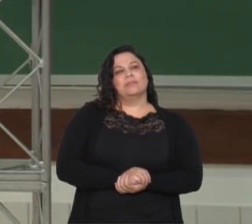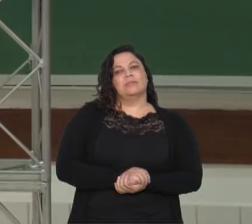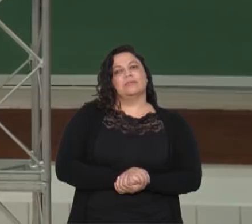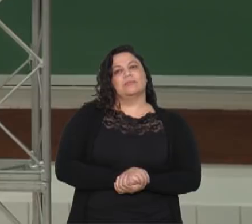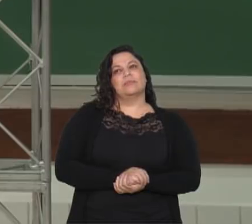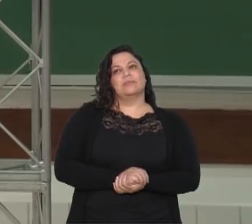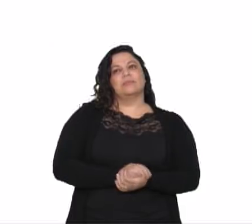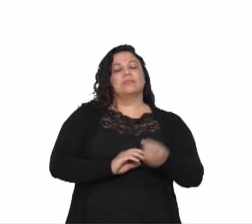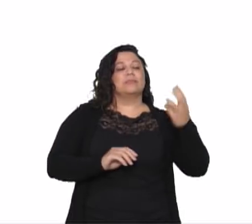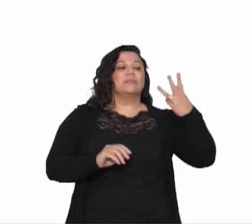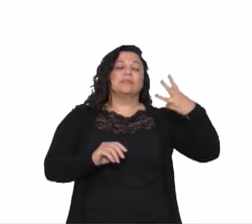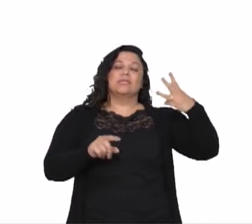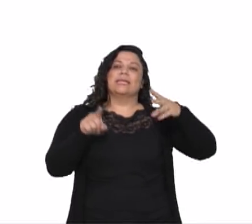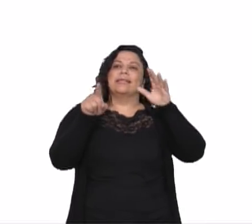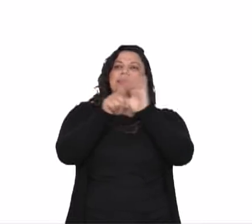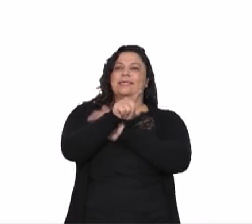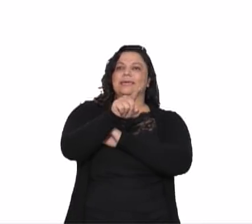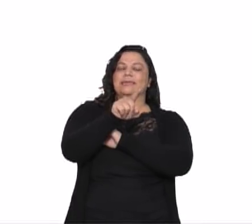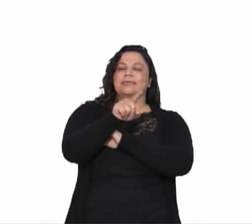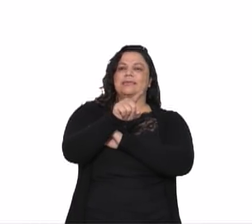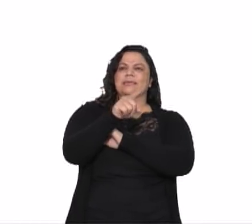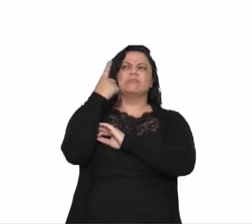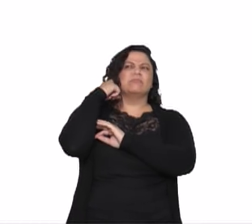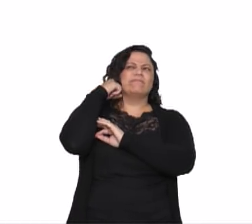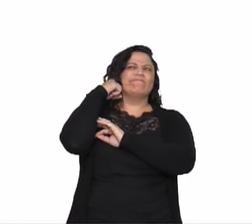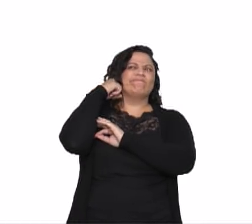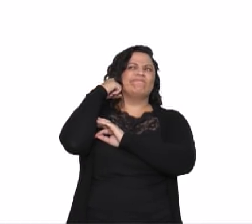para número 3. Sobre o ruído.